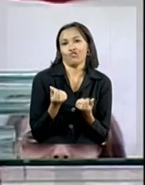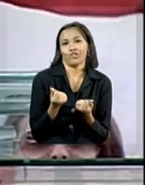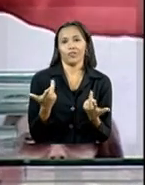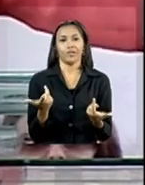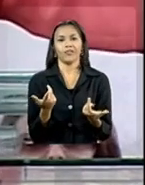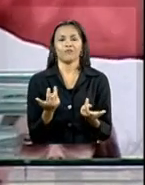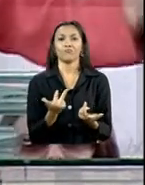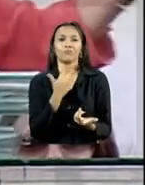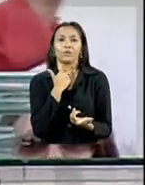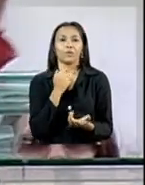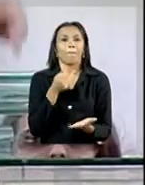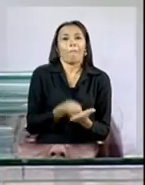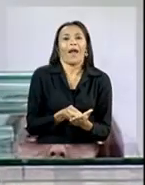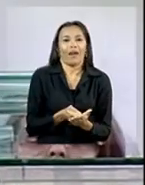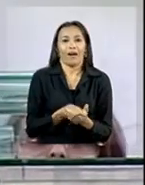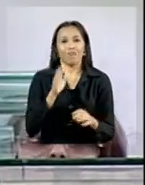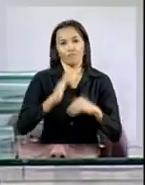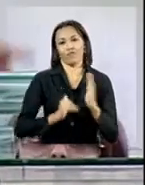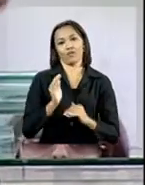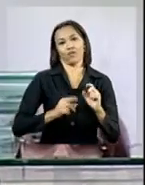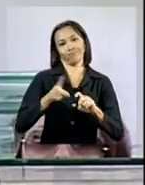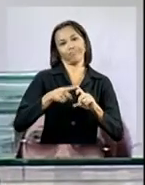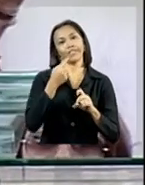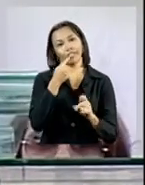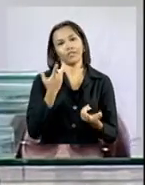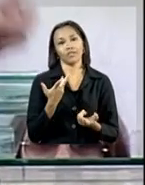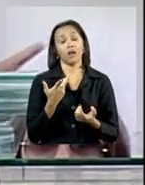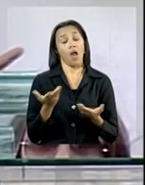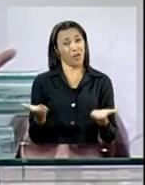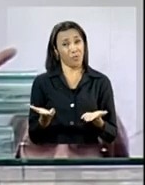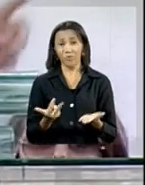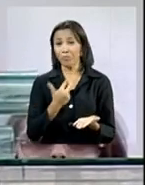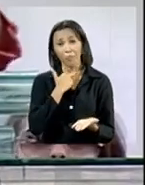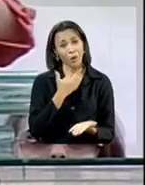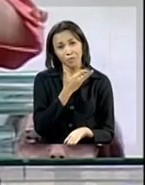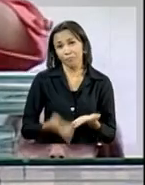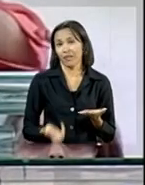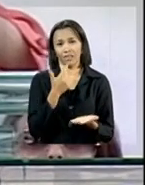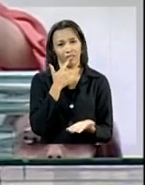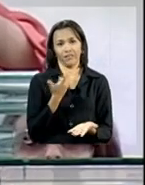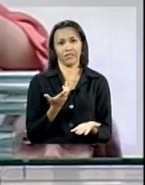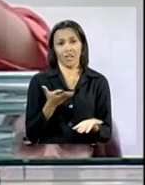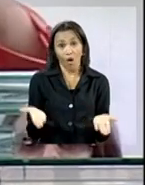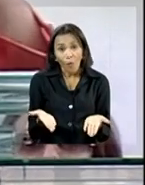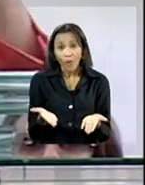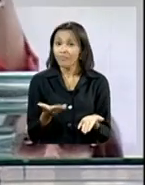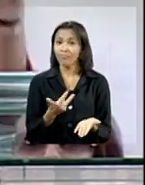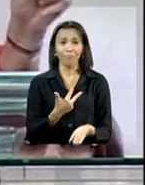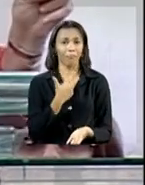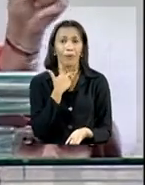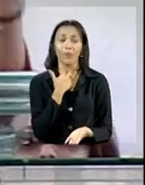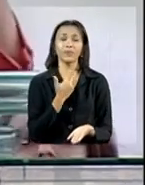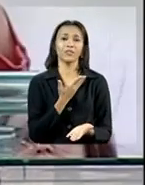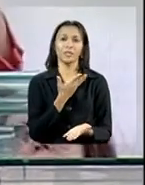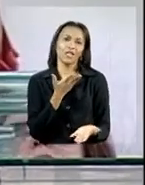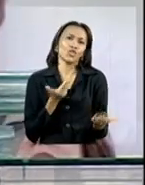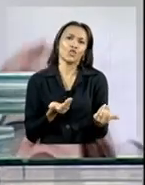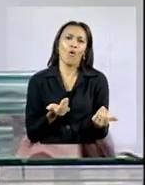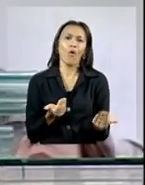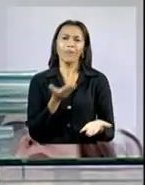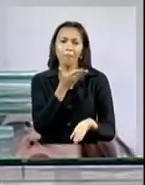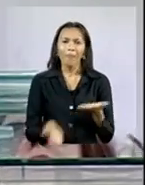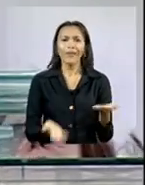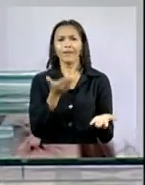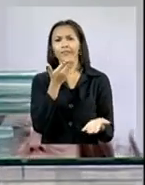podiam pagar o dentista agora não pode perder dente não pode deixar que jovem perco